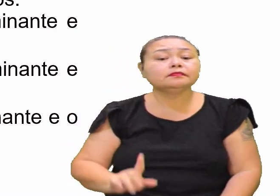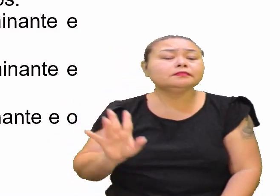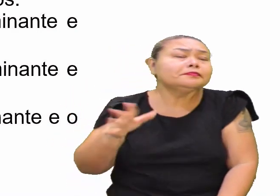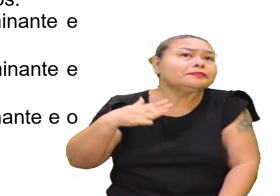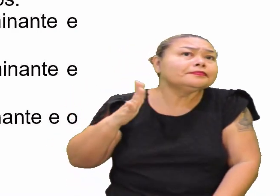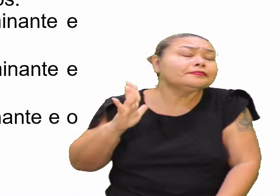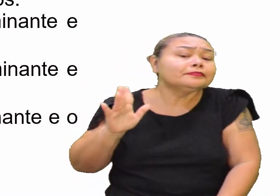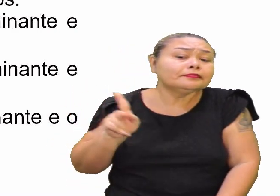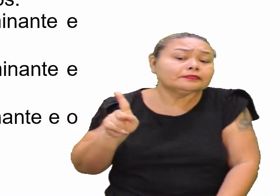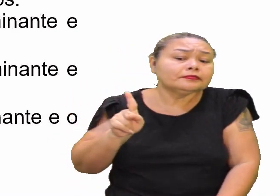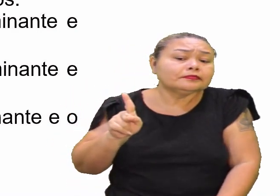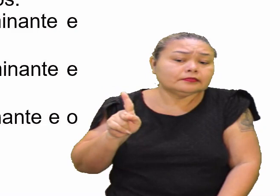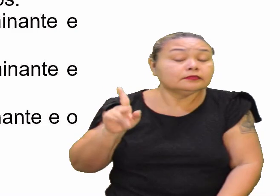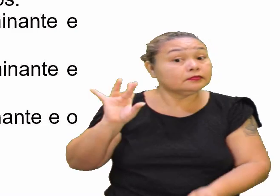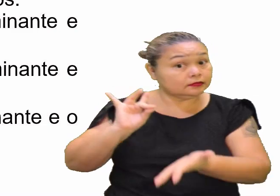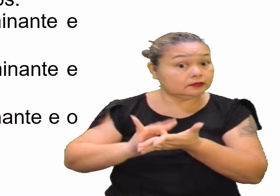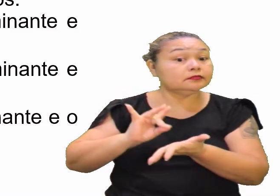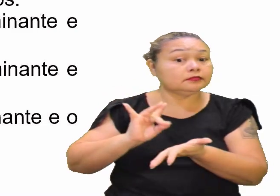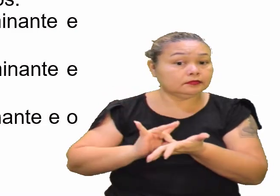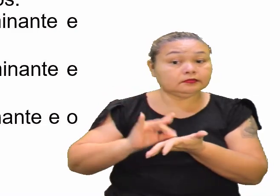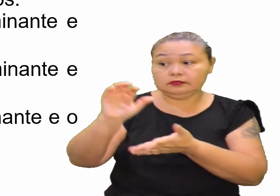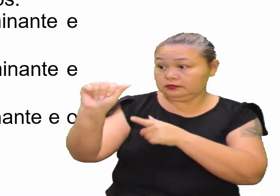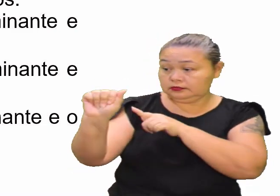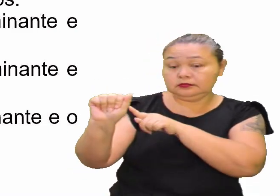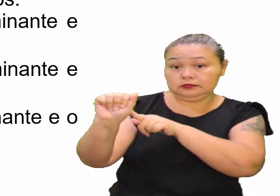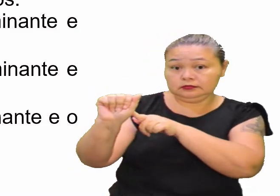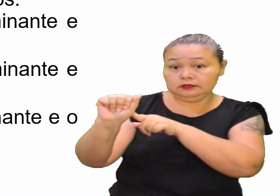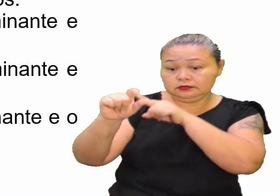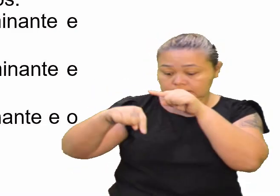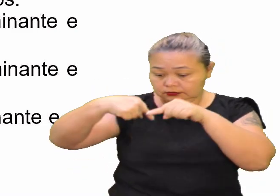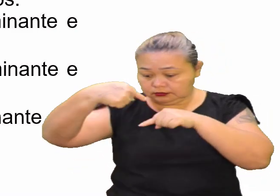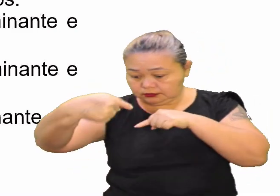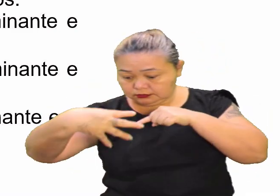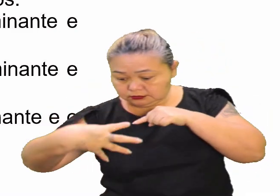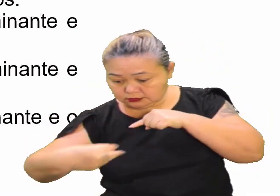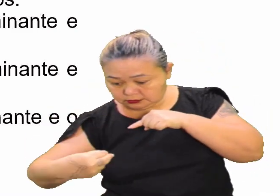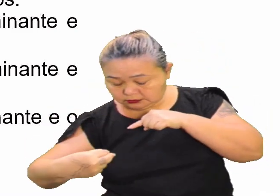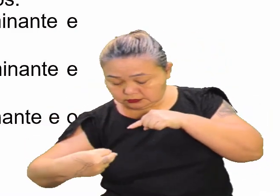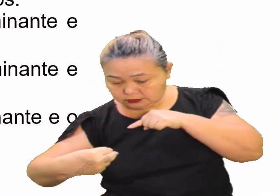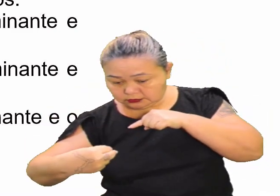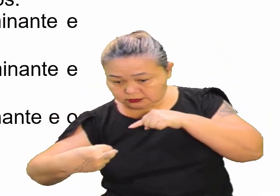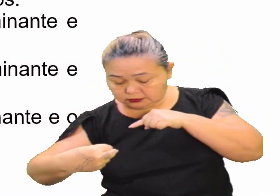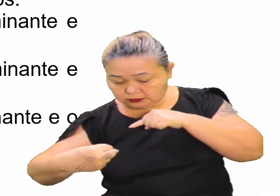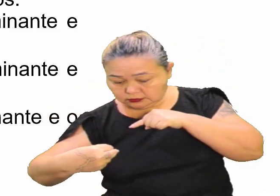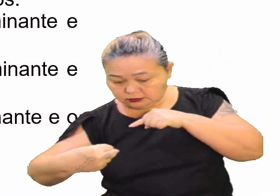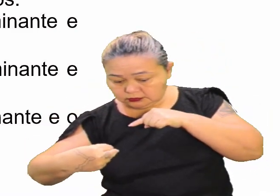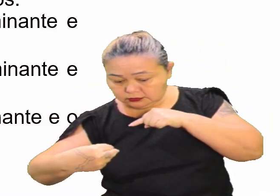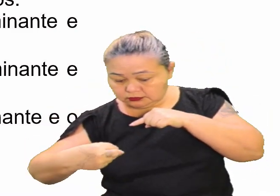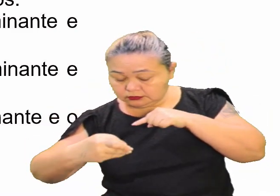essa mulher aqui, ó, tem um azão e um azinho. Para isso aqui ser afetado,